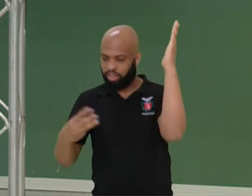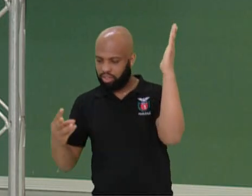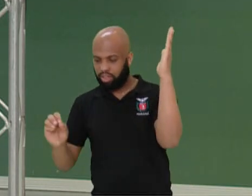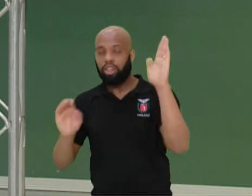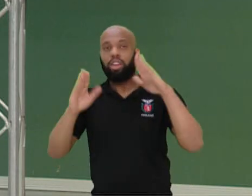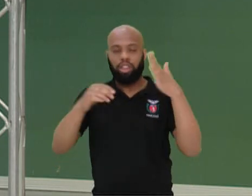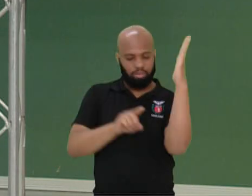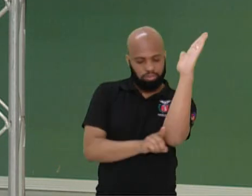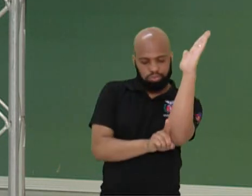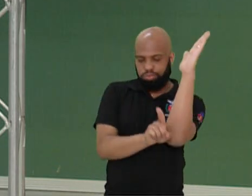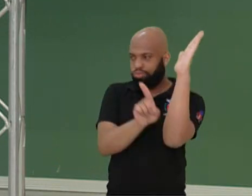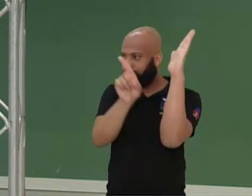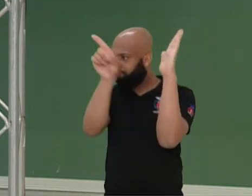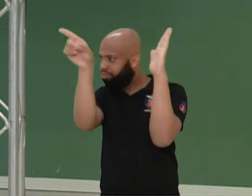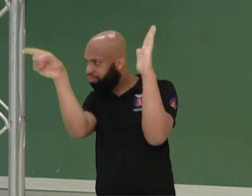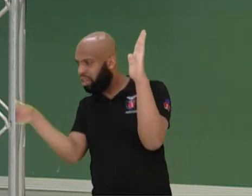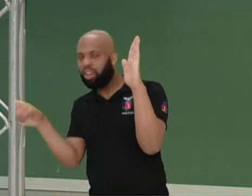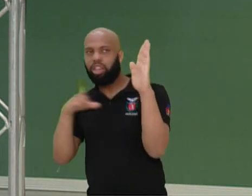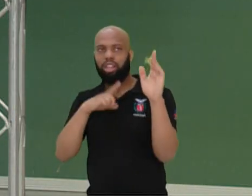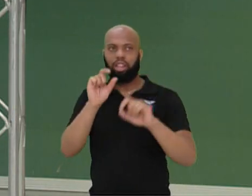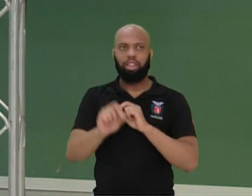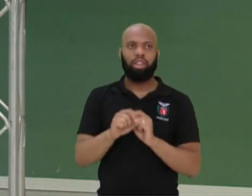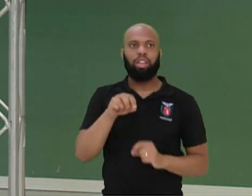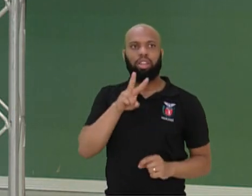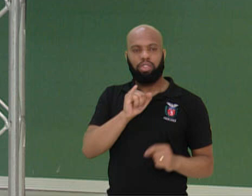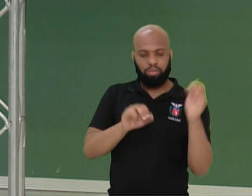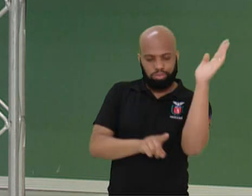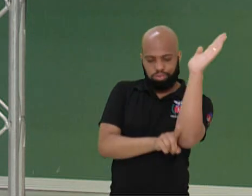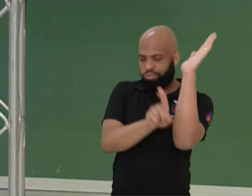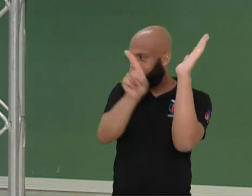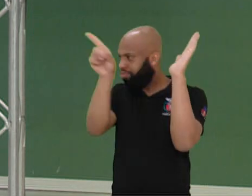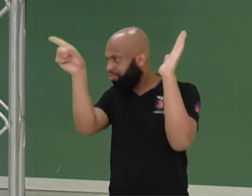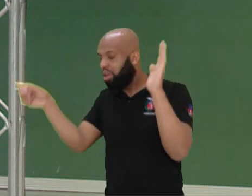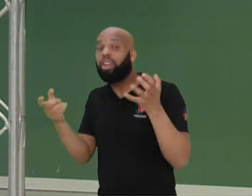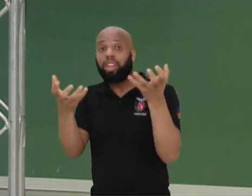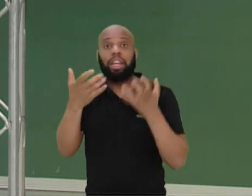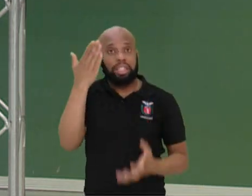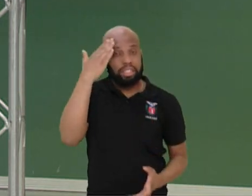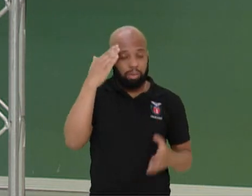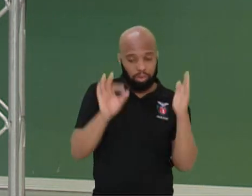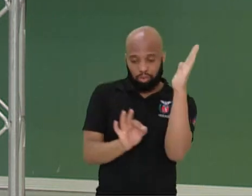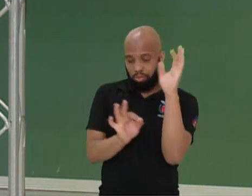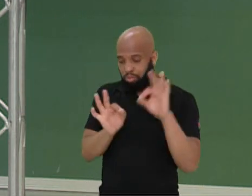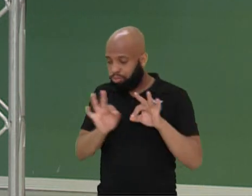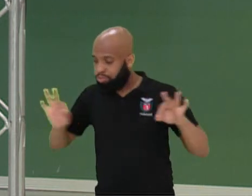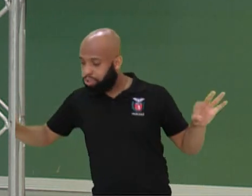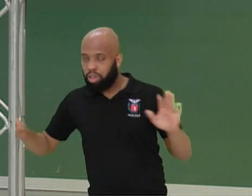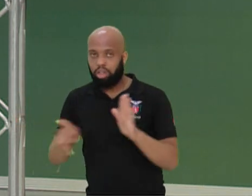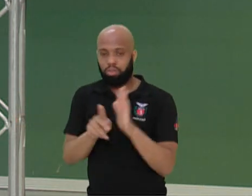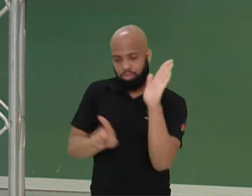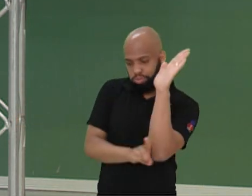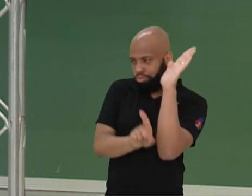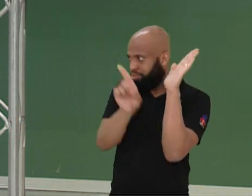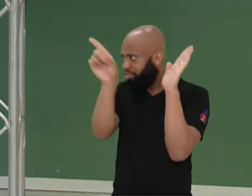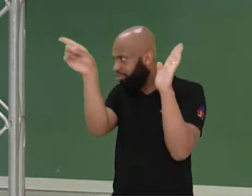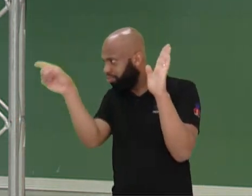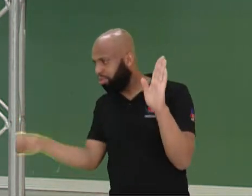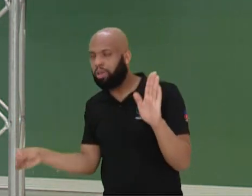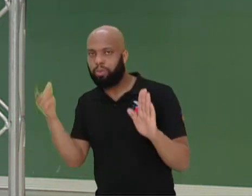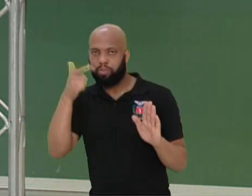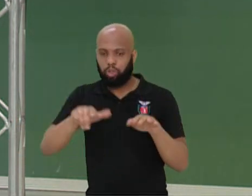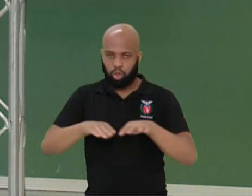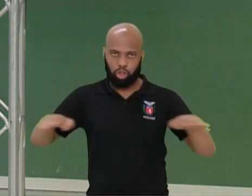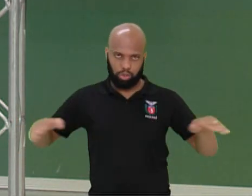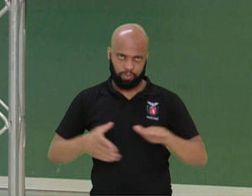o fato é que ele é lançado aqui e cai lá adiante, né? Ele quer saber qual é a distância percorrida pelo projétil, né, até atingir